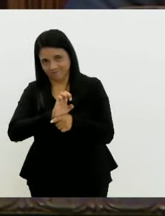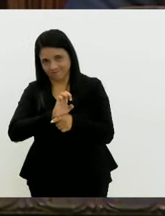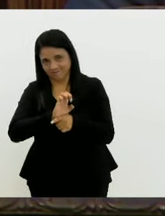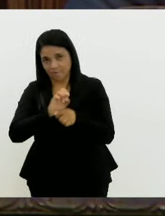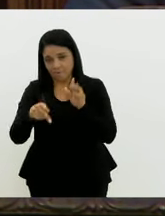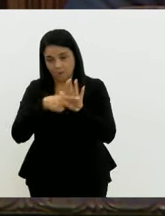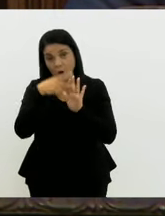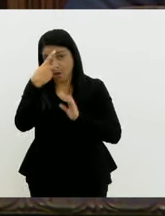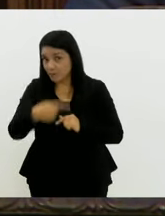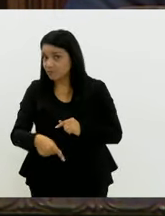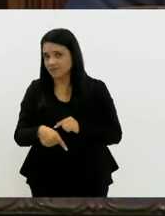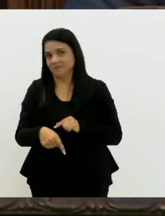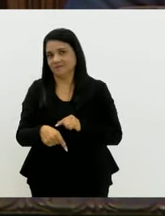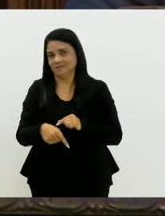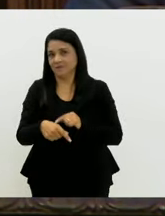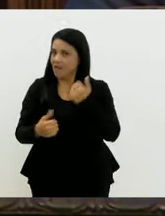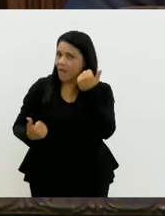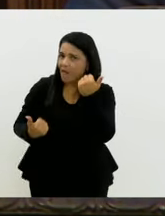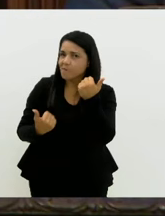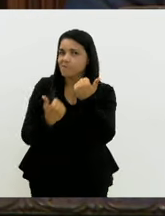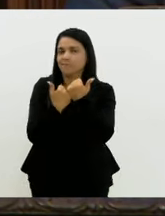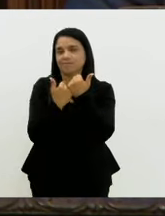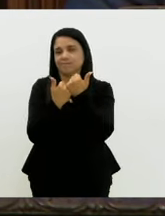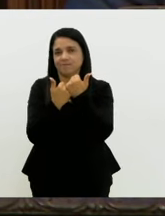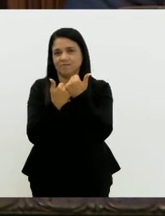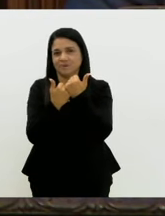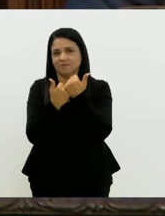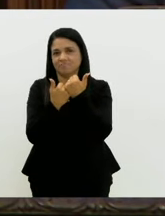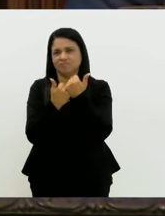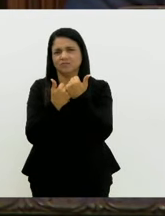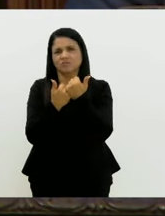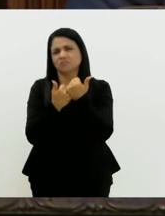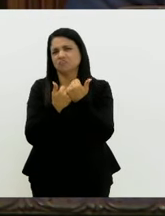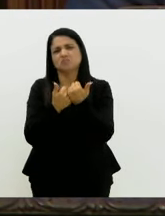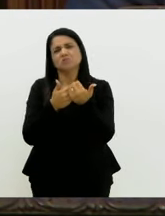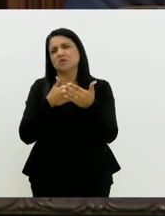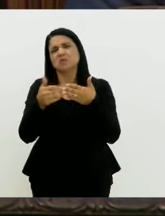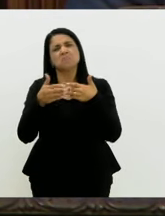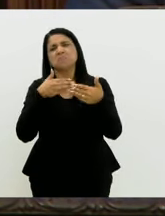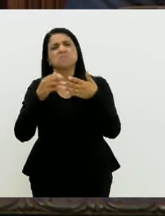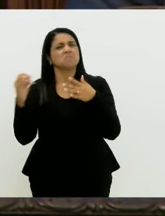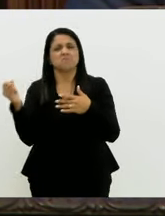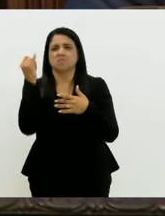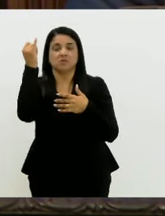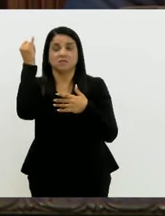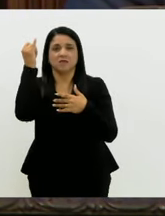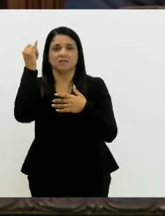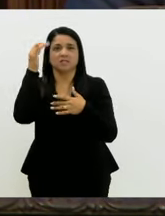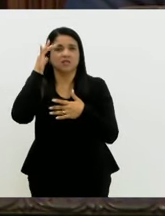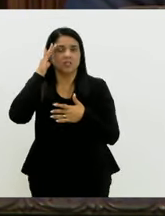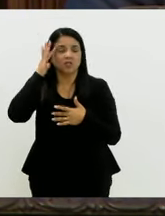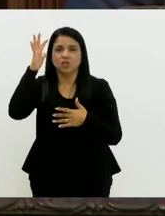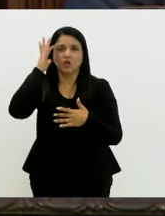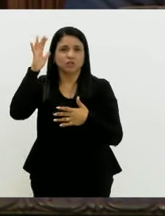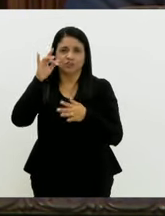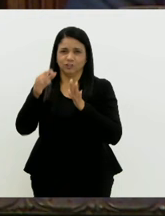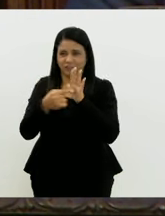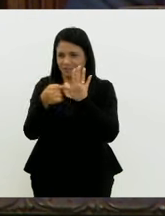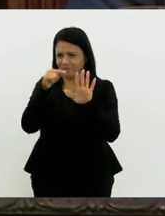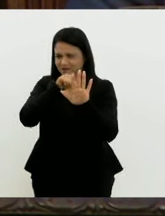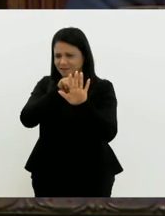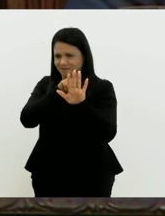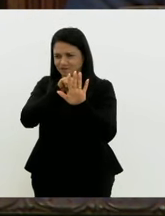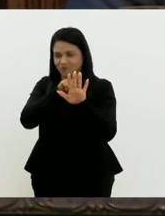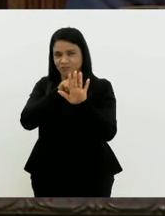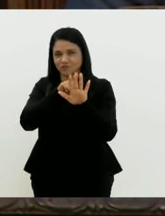ser apoiados, não importa a ideologia de quem quer que seja. É isso que o povo